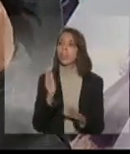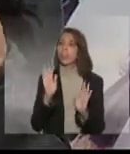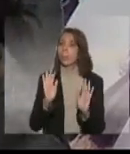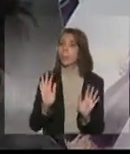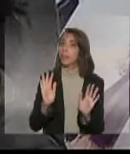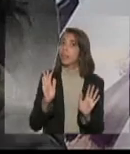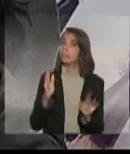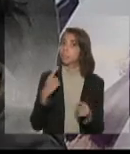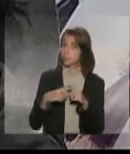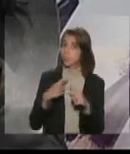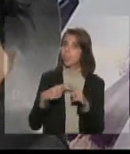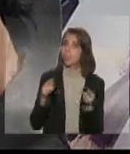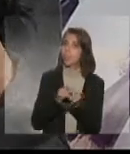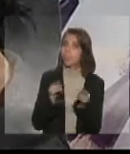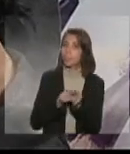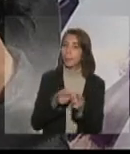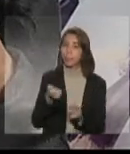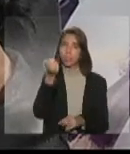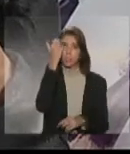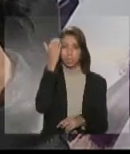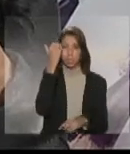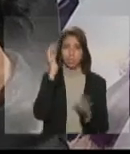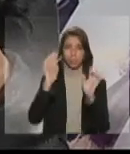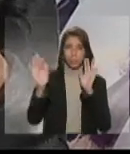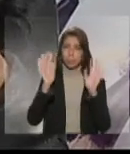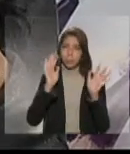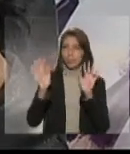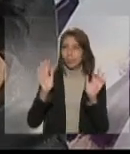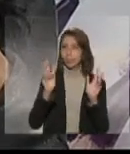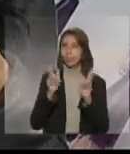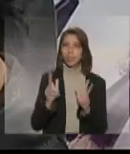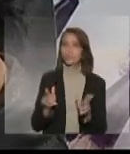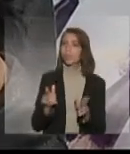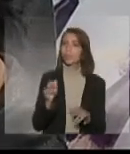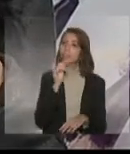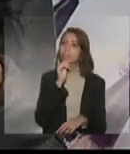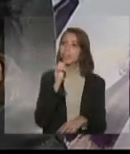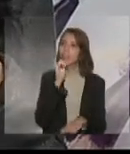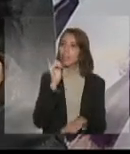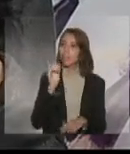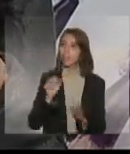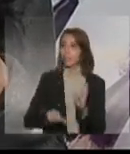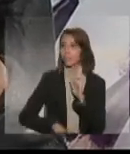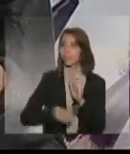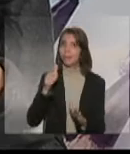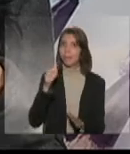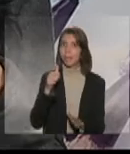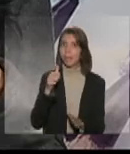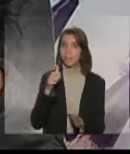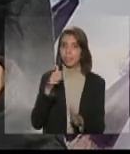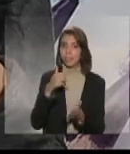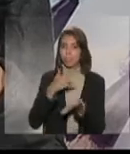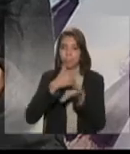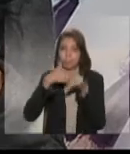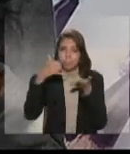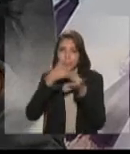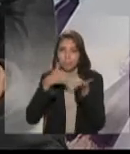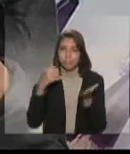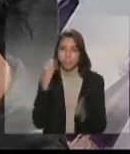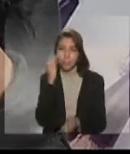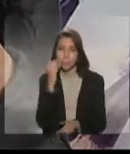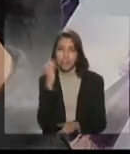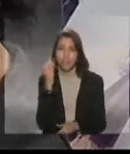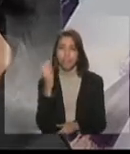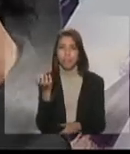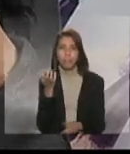porque também passa aquele filme na cabeça dela é igual quando você tenha a primeira experiência com a droga